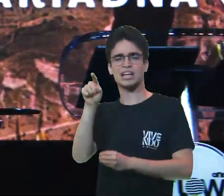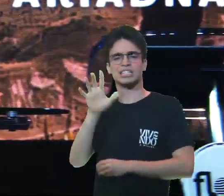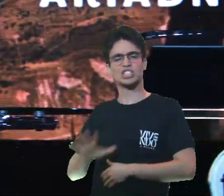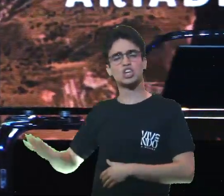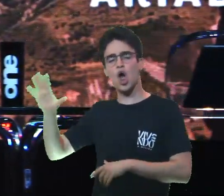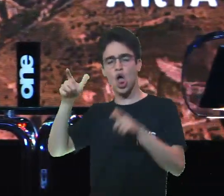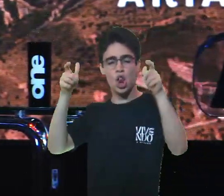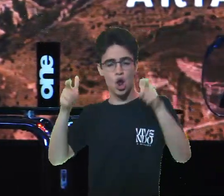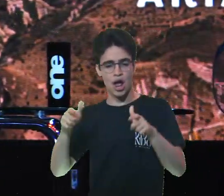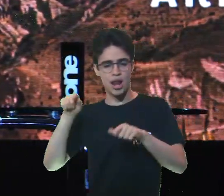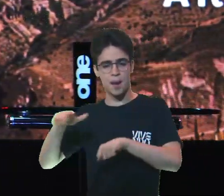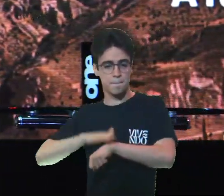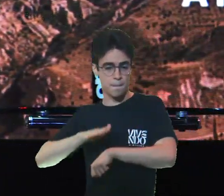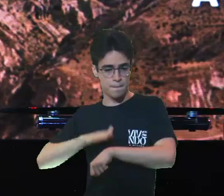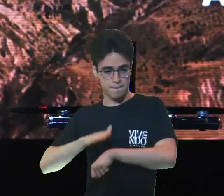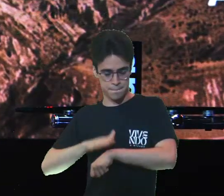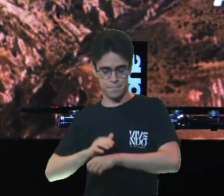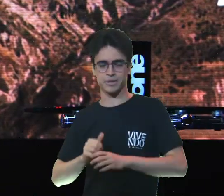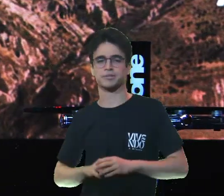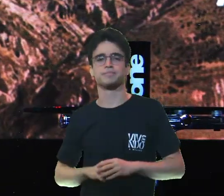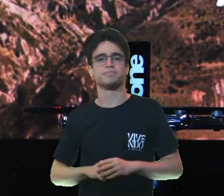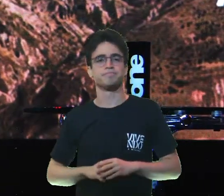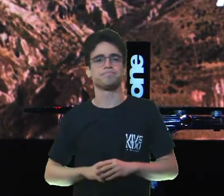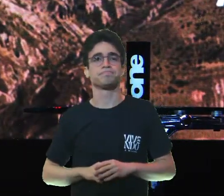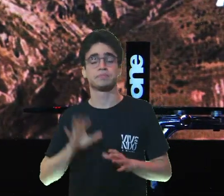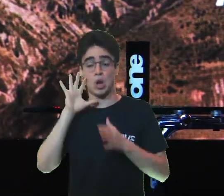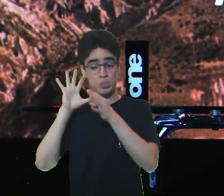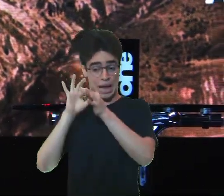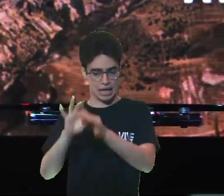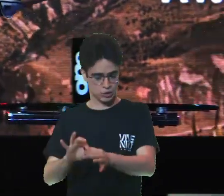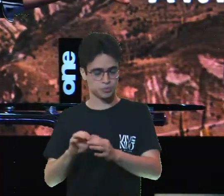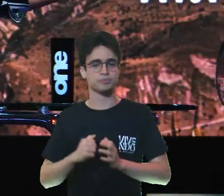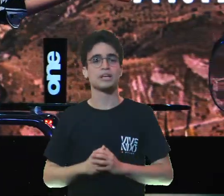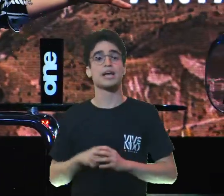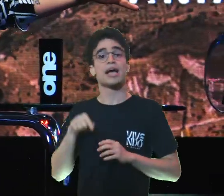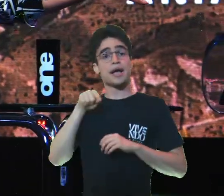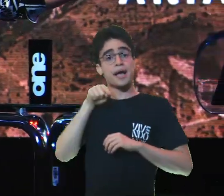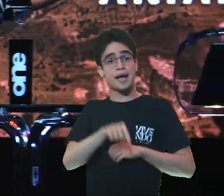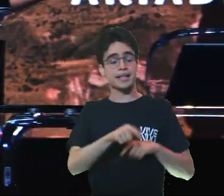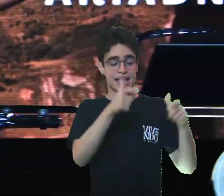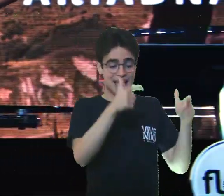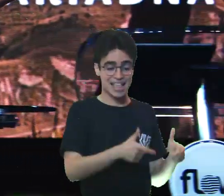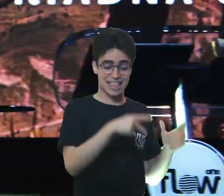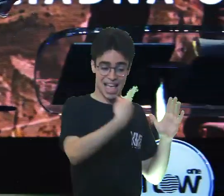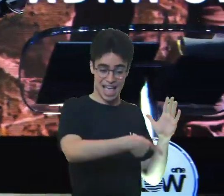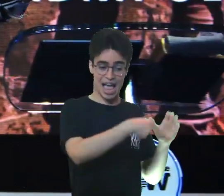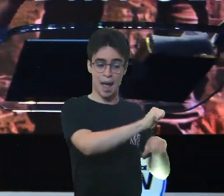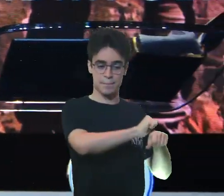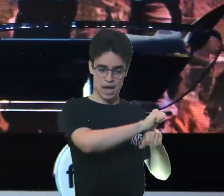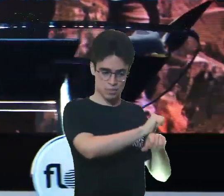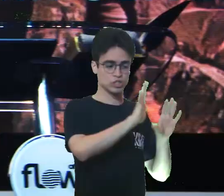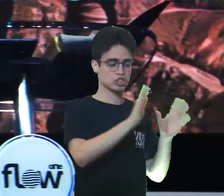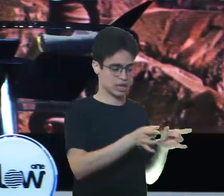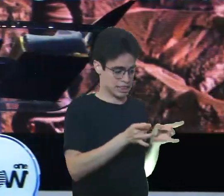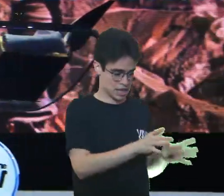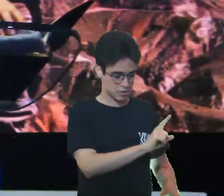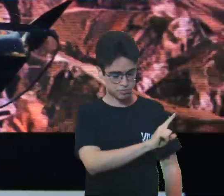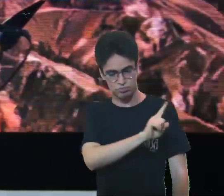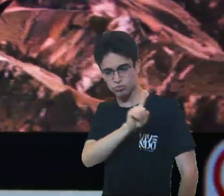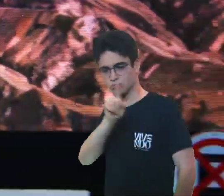desse momento da narrativa que nós vamos ler. Abraão já havia saído da sua terra e levado com ele o seu